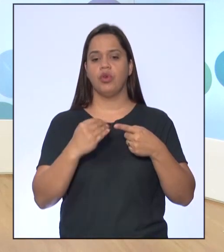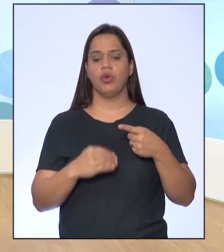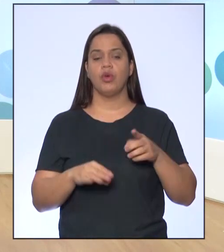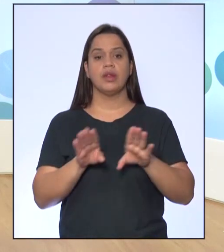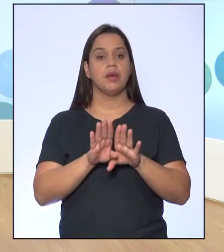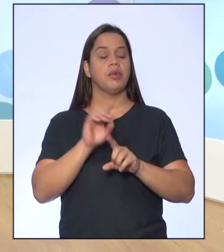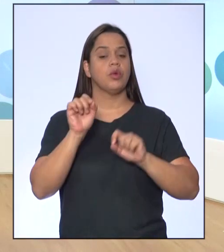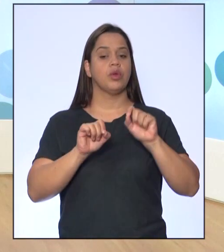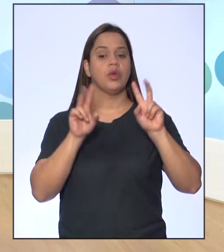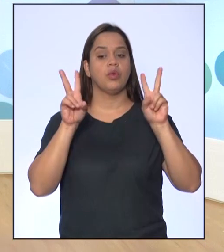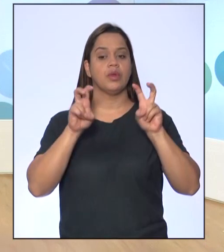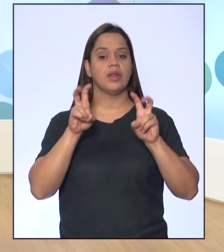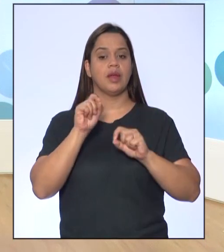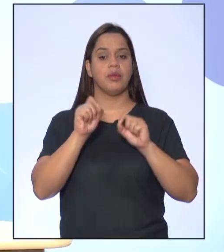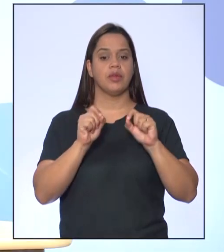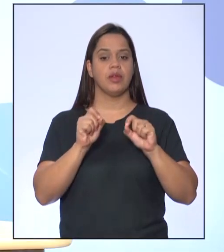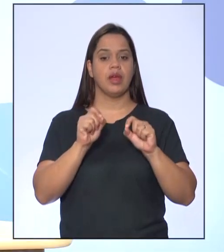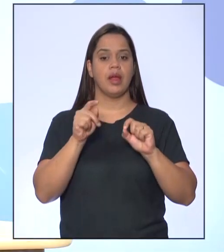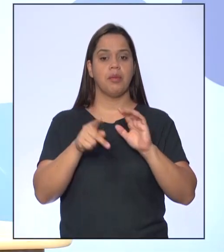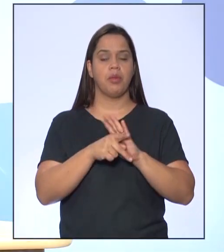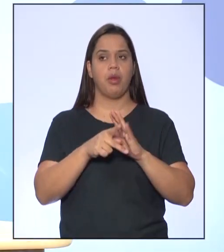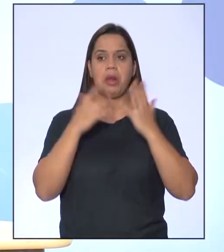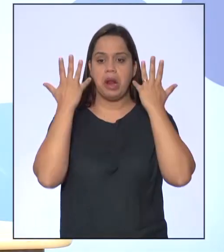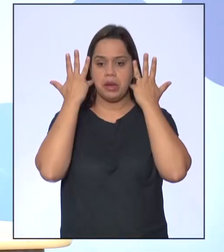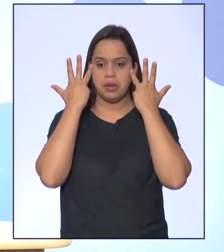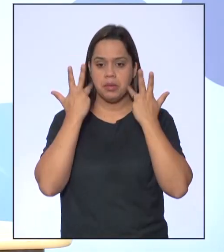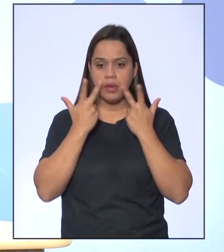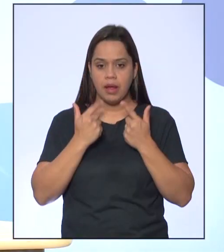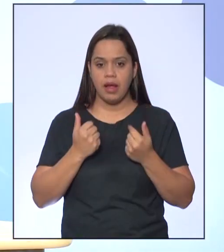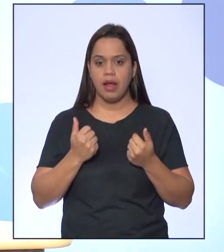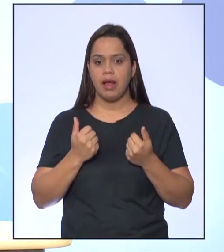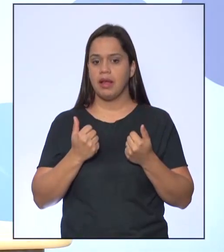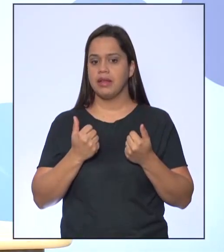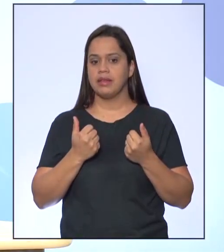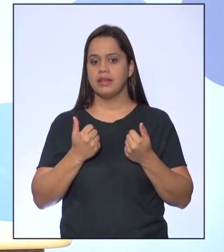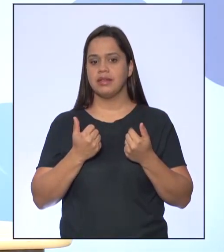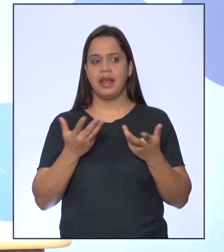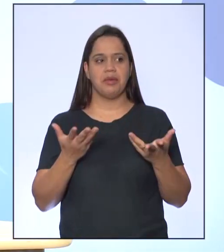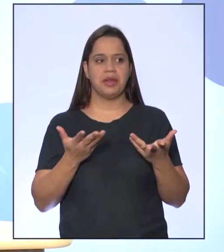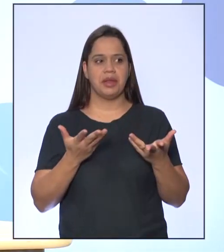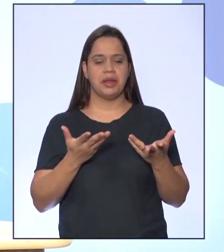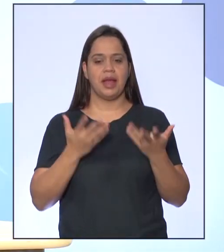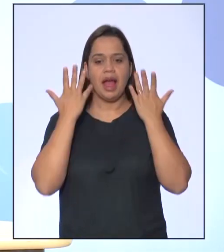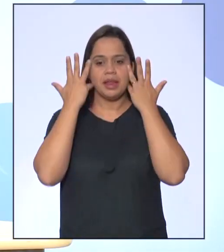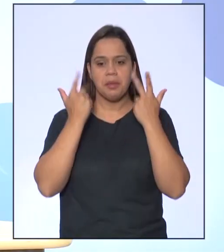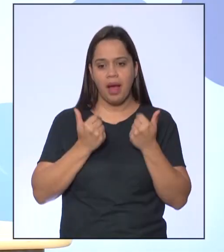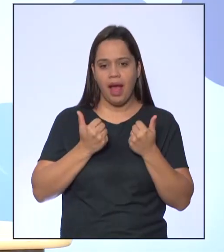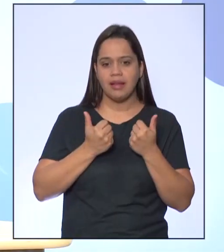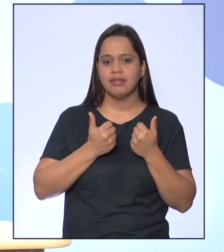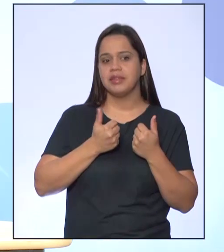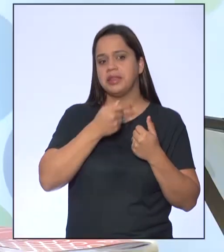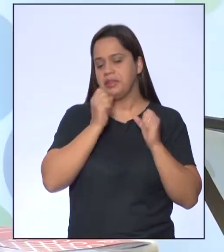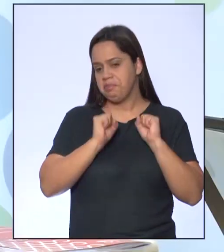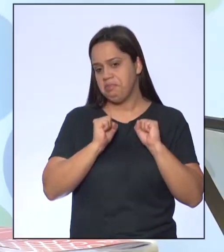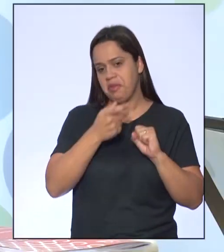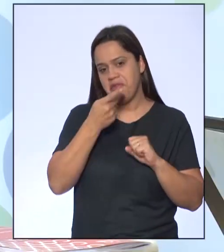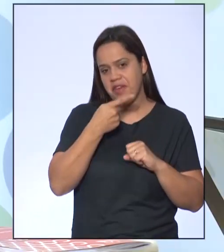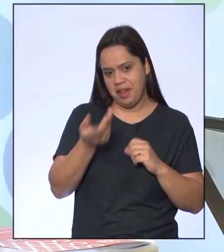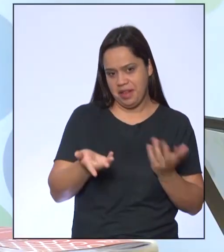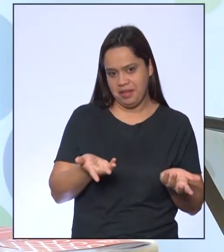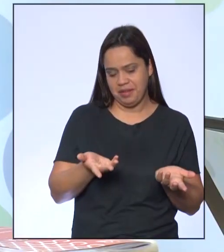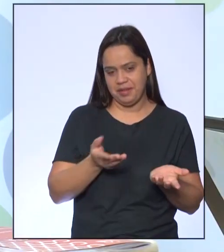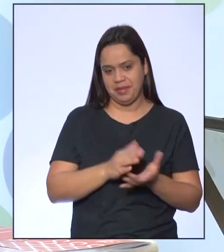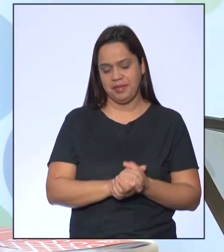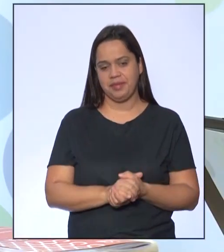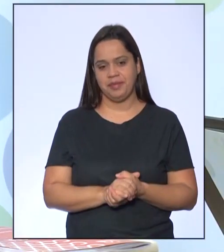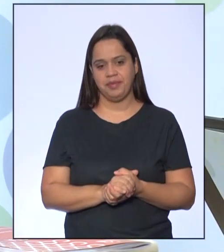que ela abordava? Sobre animais, é isso, que podem falar. Sim, muito bem.